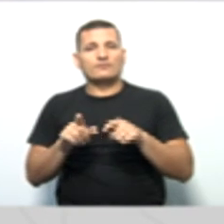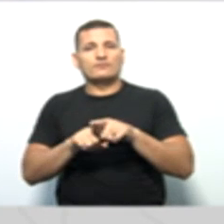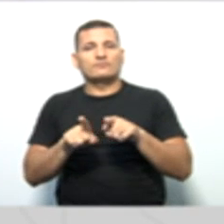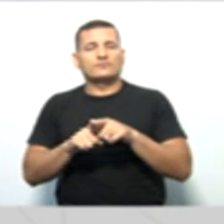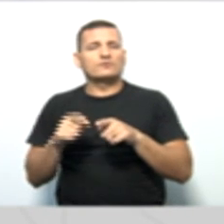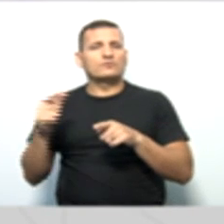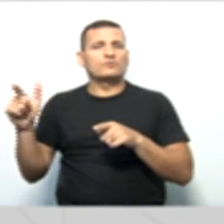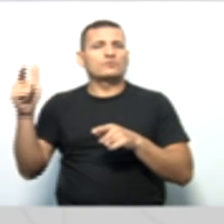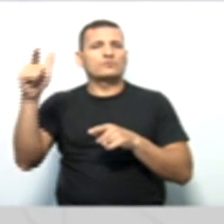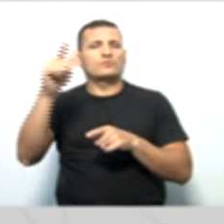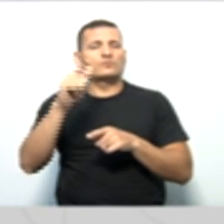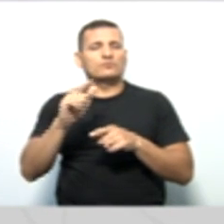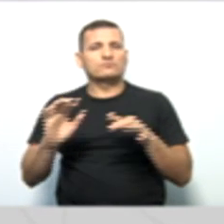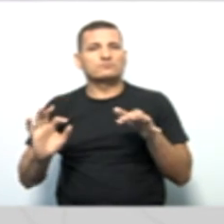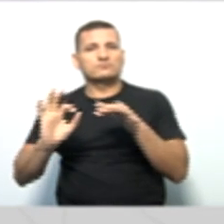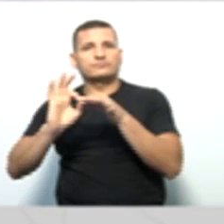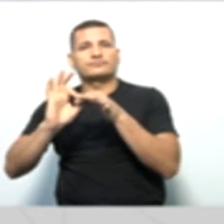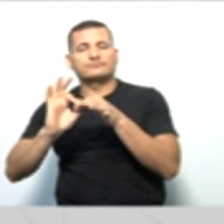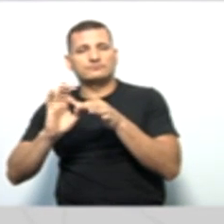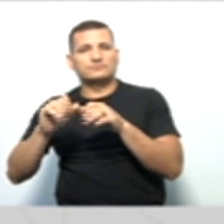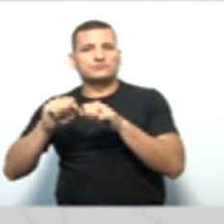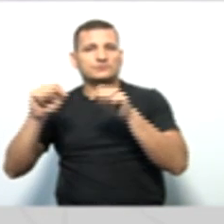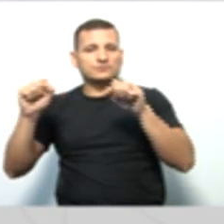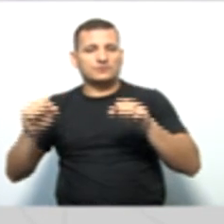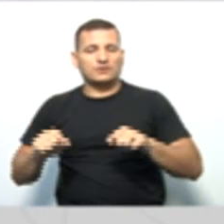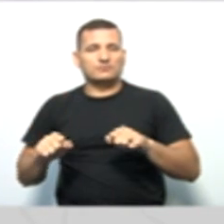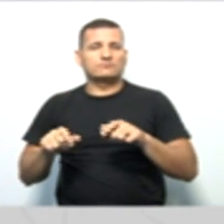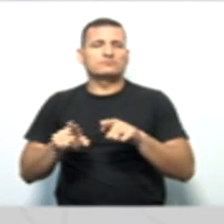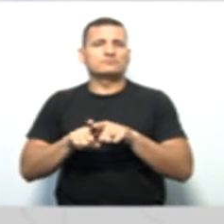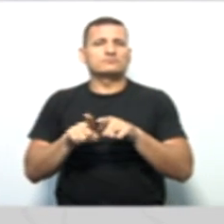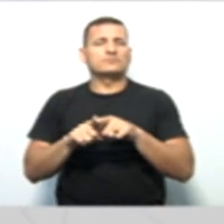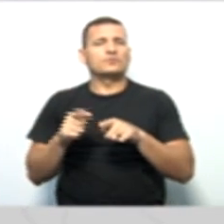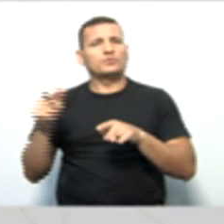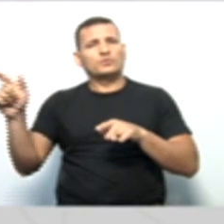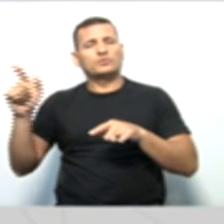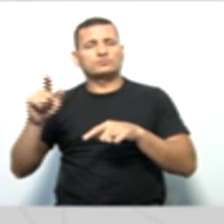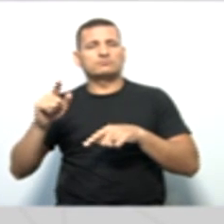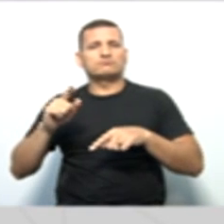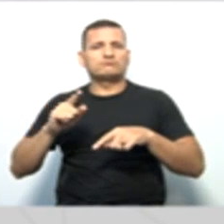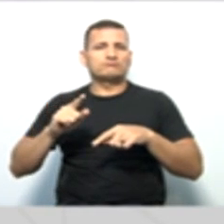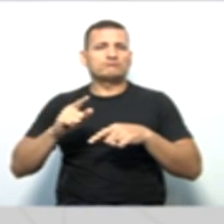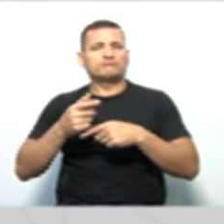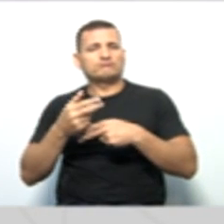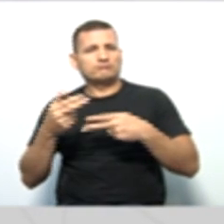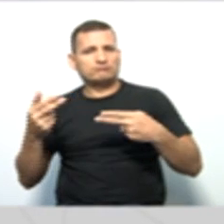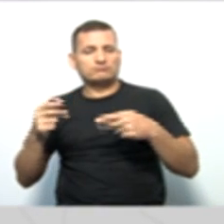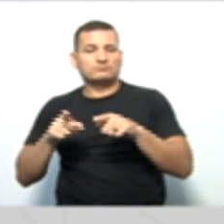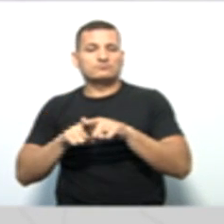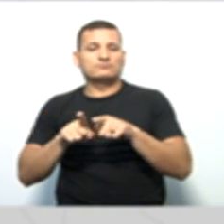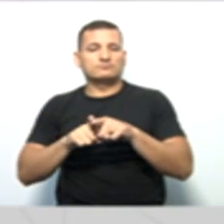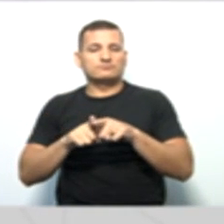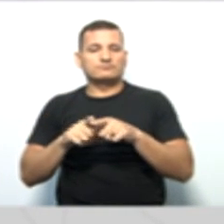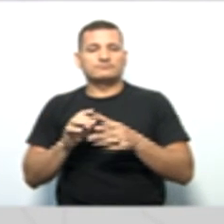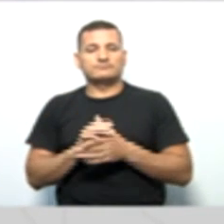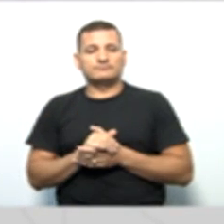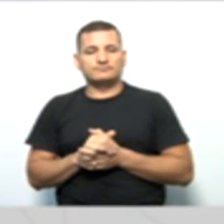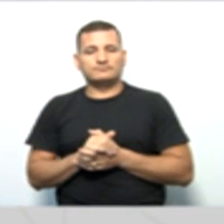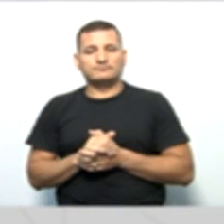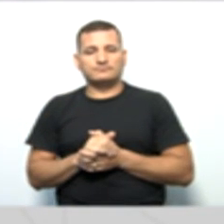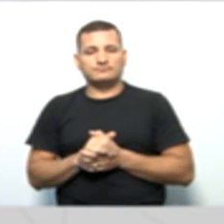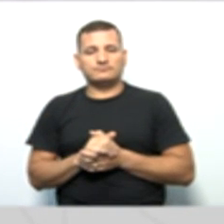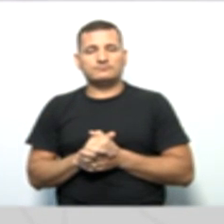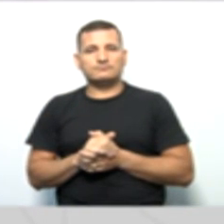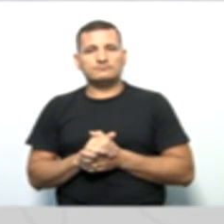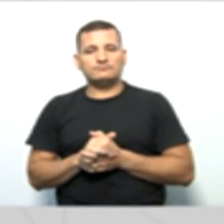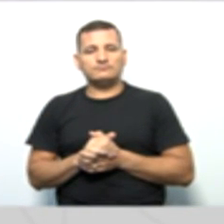sistemas e dispositivos, não é isso? A gente falou aqui do sistema da rádio, que ele precisa de informações que a gente tem